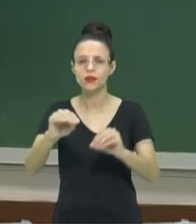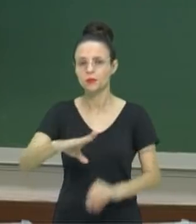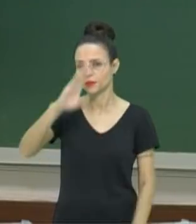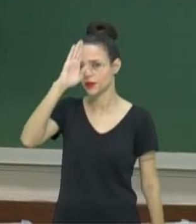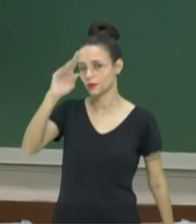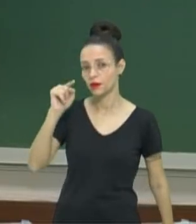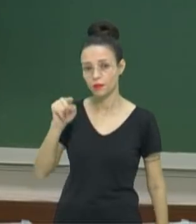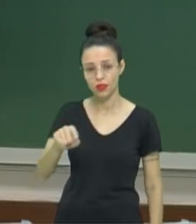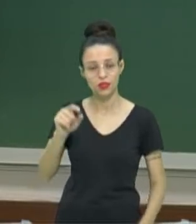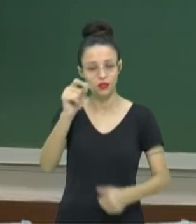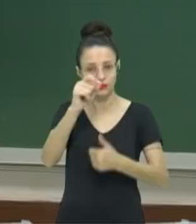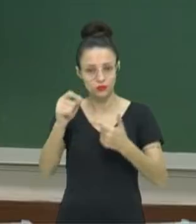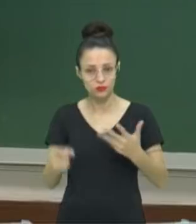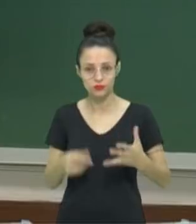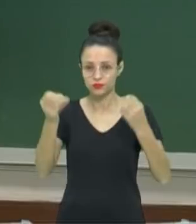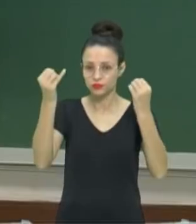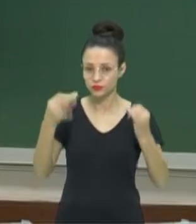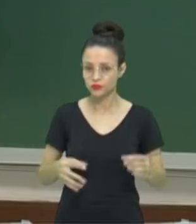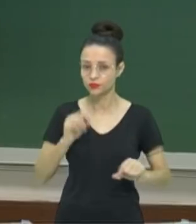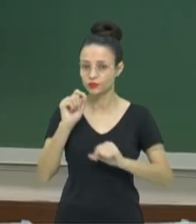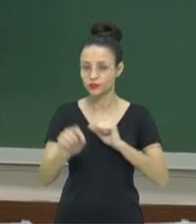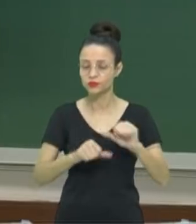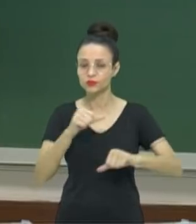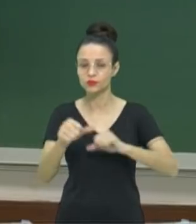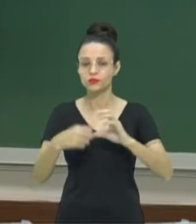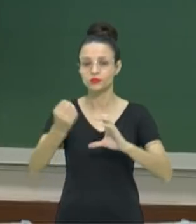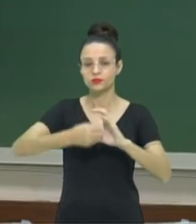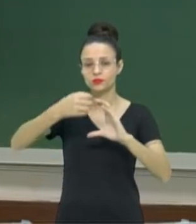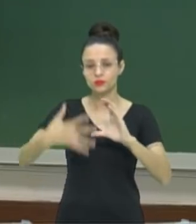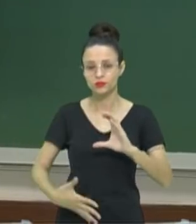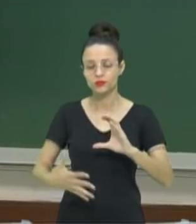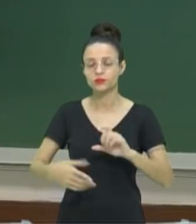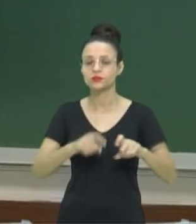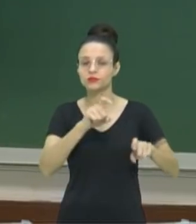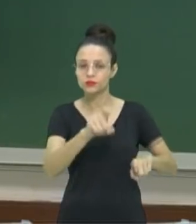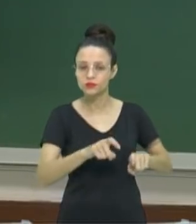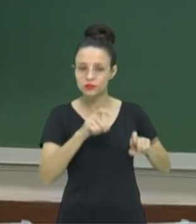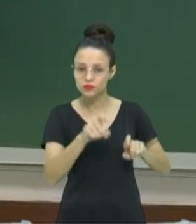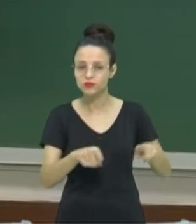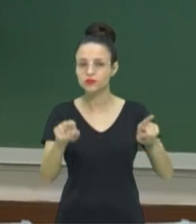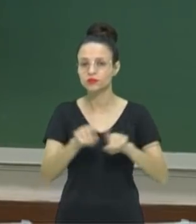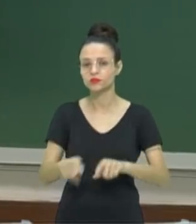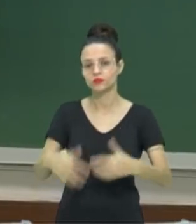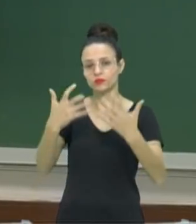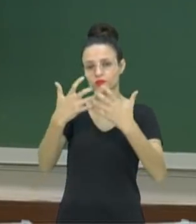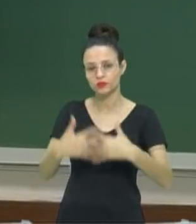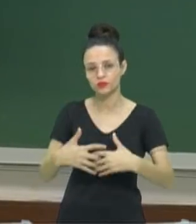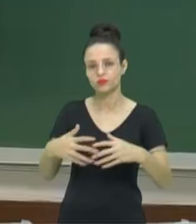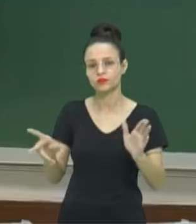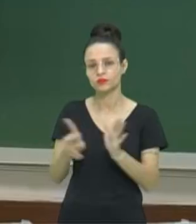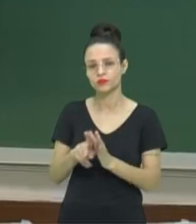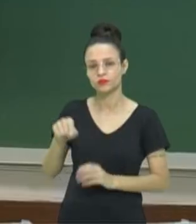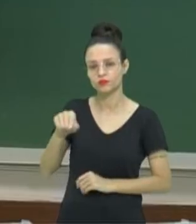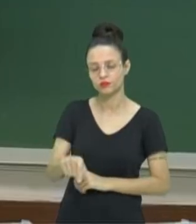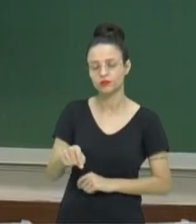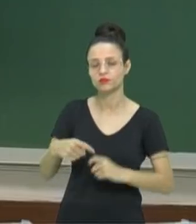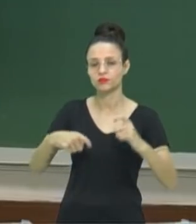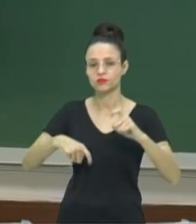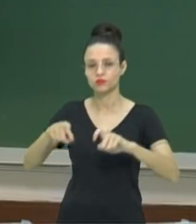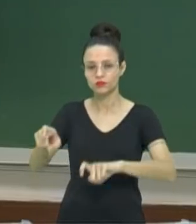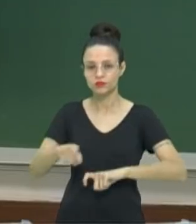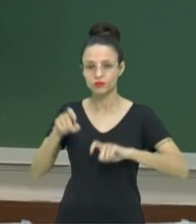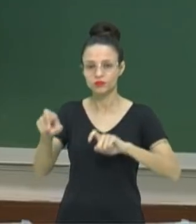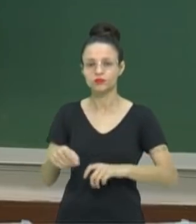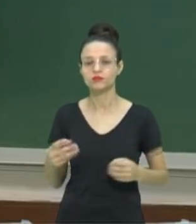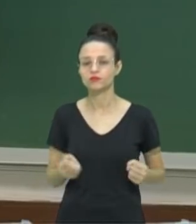esses que nós estamos falando aqui. A mudança nas características da agricultura e a mecanização da agricultura fizeram com que